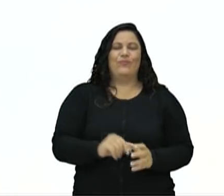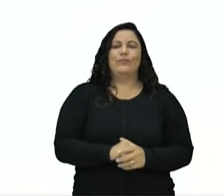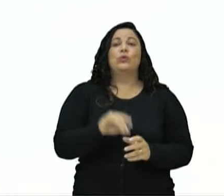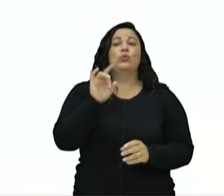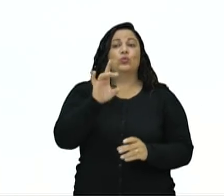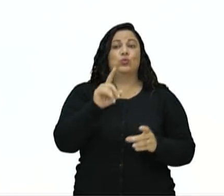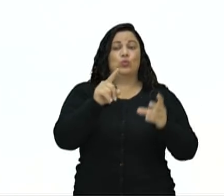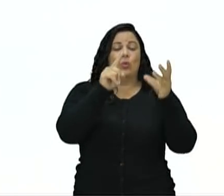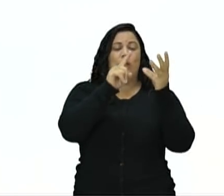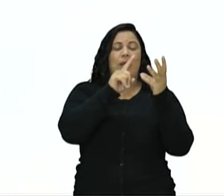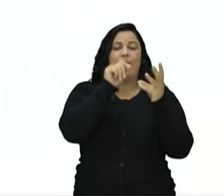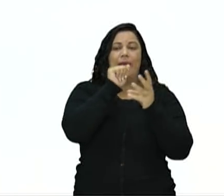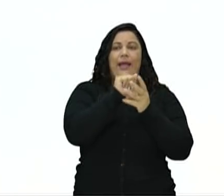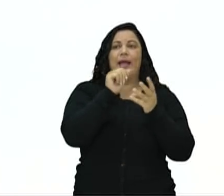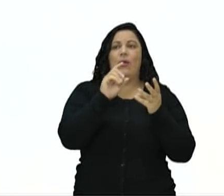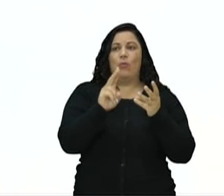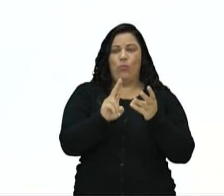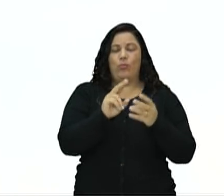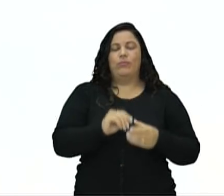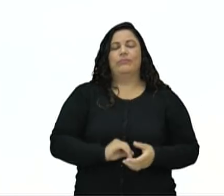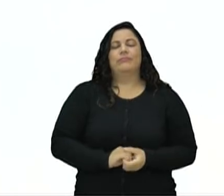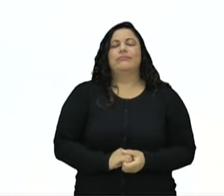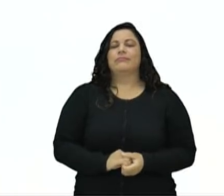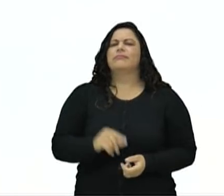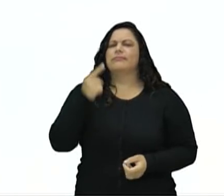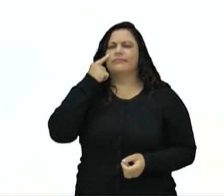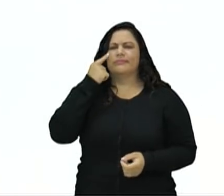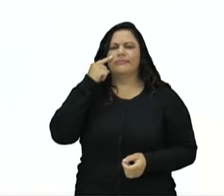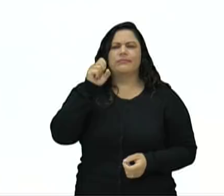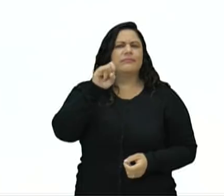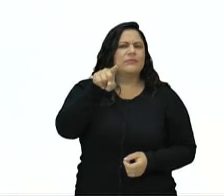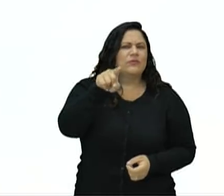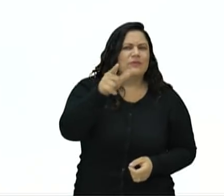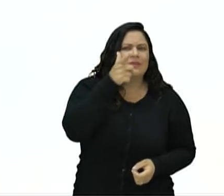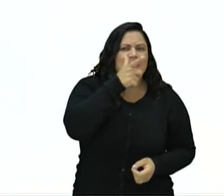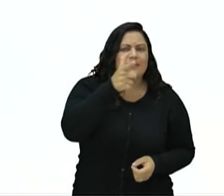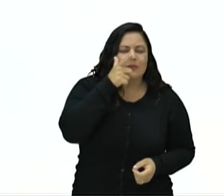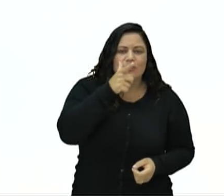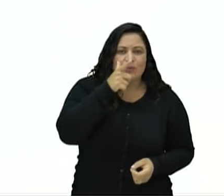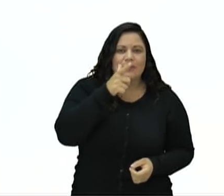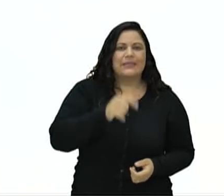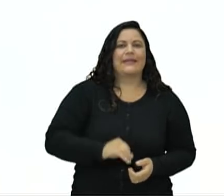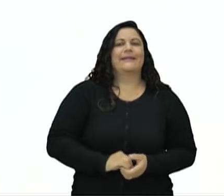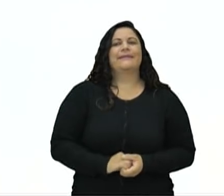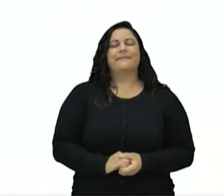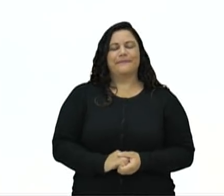ou U, tá? Então vamos ver se vocês conseguem aí fazer essa conjugação e a gente volta na sequência.